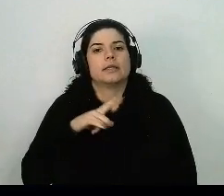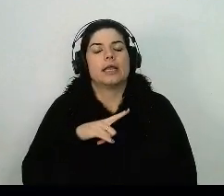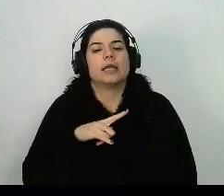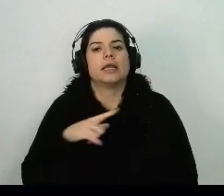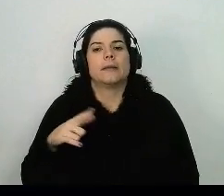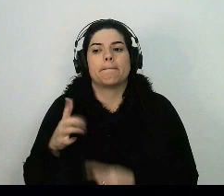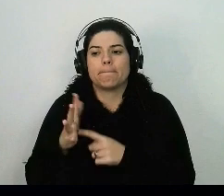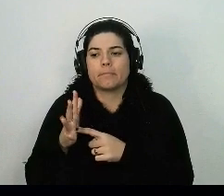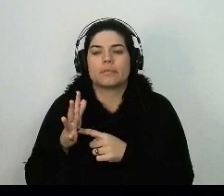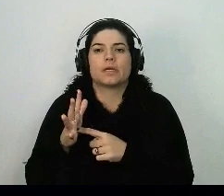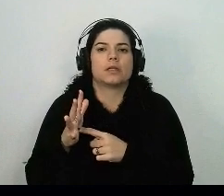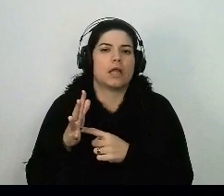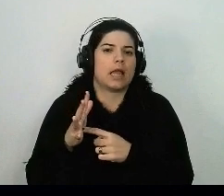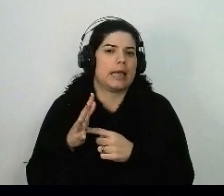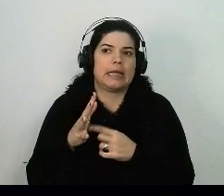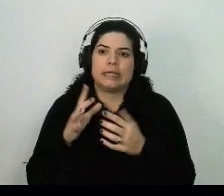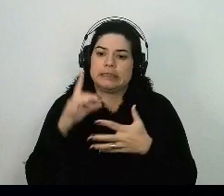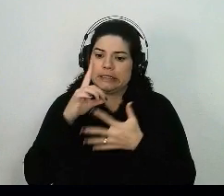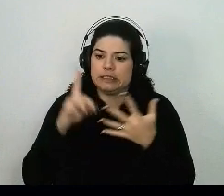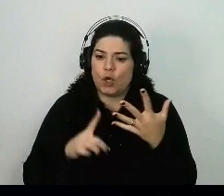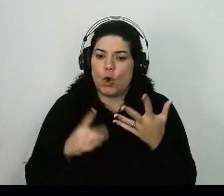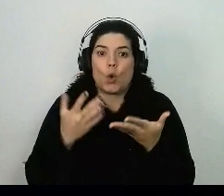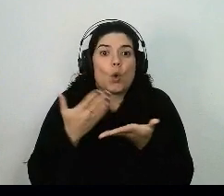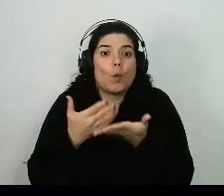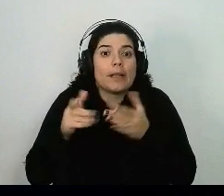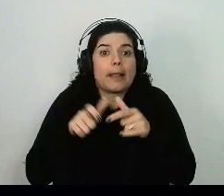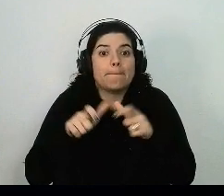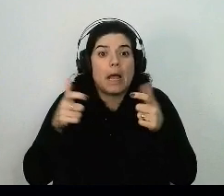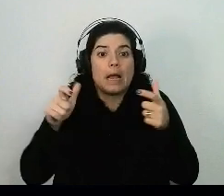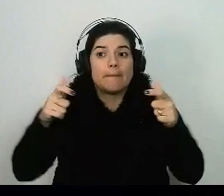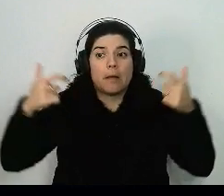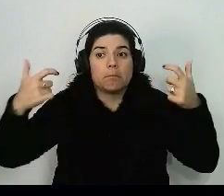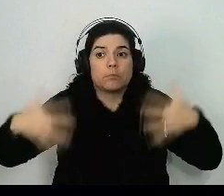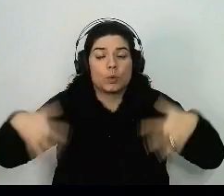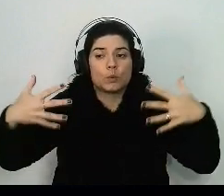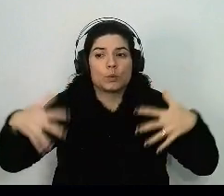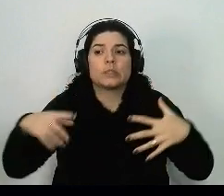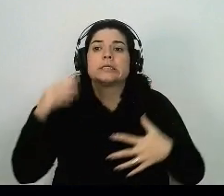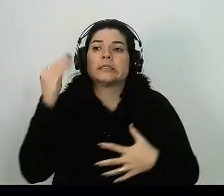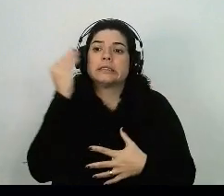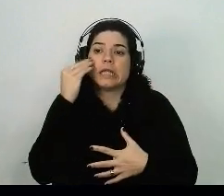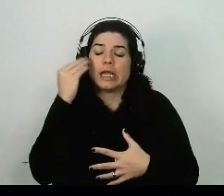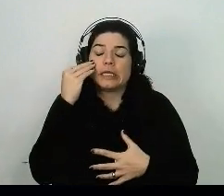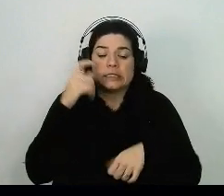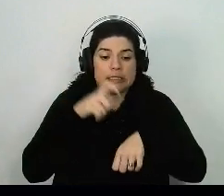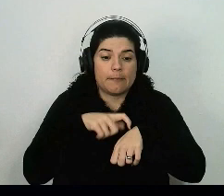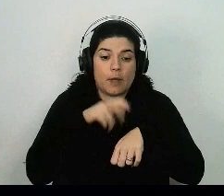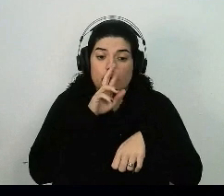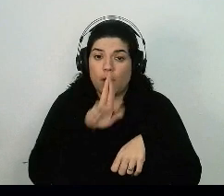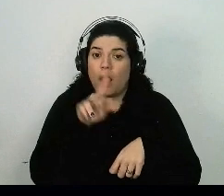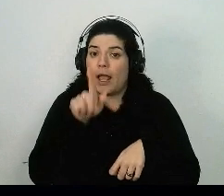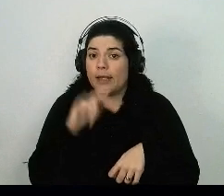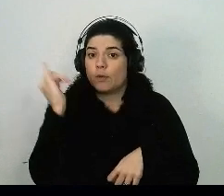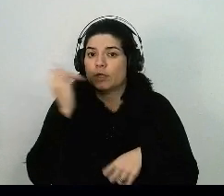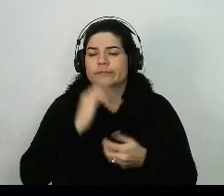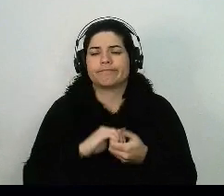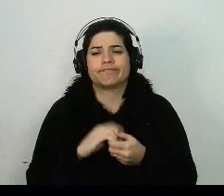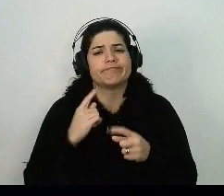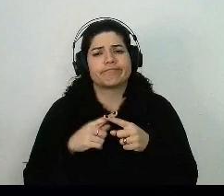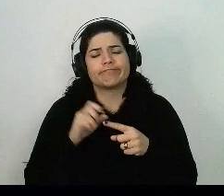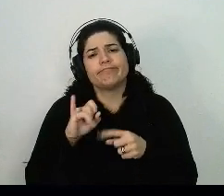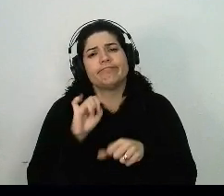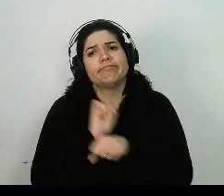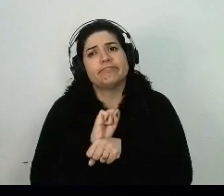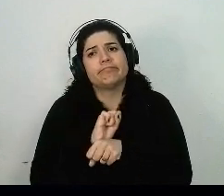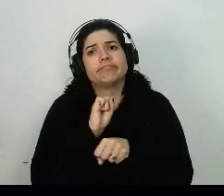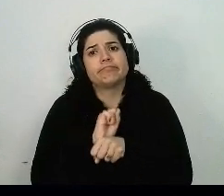dados começa a aumentar drasticamente. O teste de tempo de resposta ele é importante, porque se eu ficar muito tempo esperando para